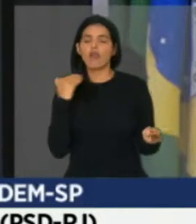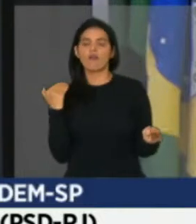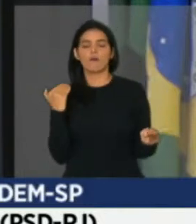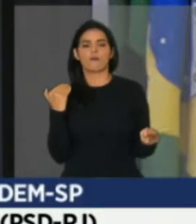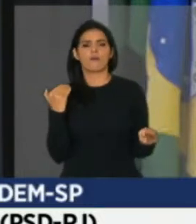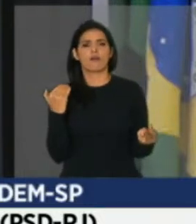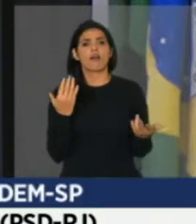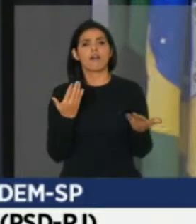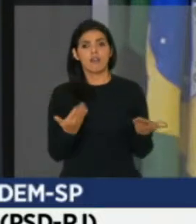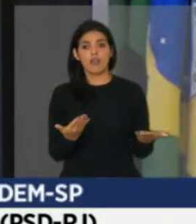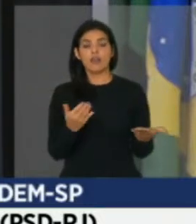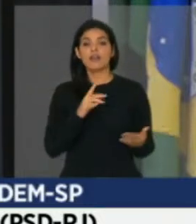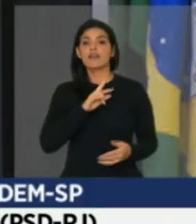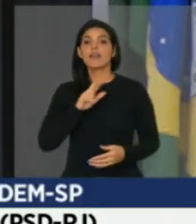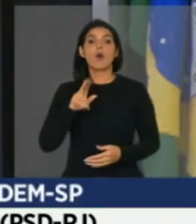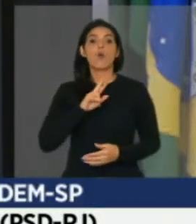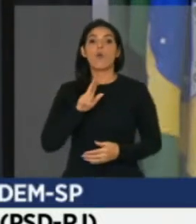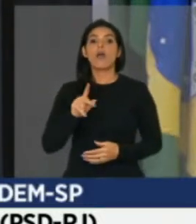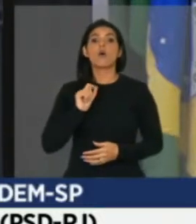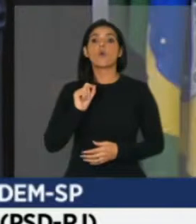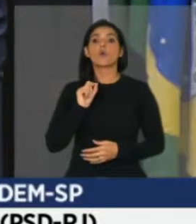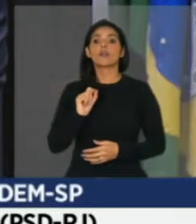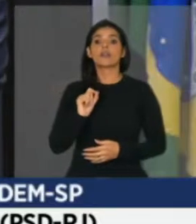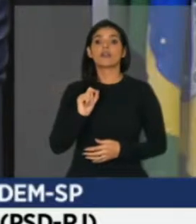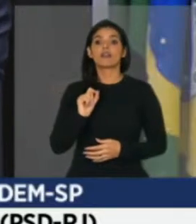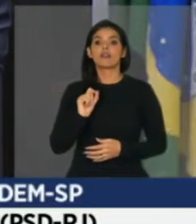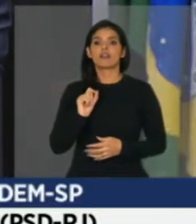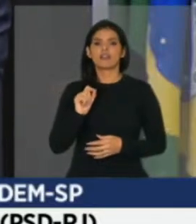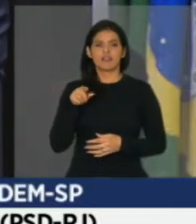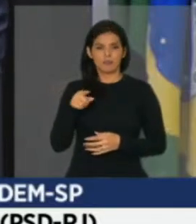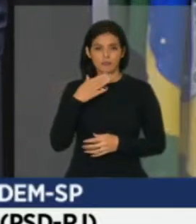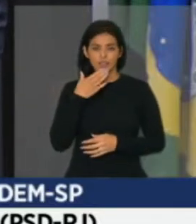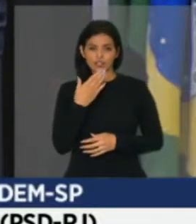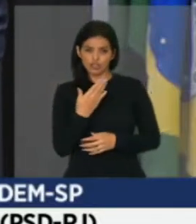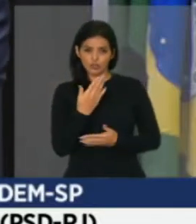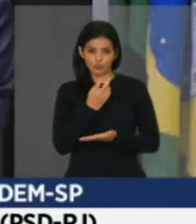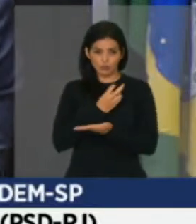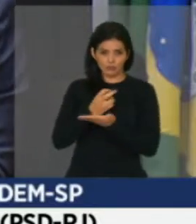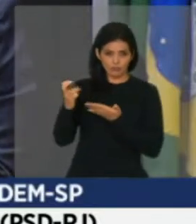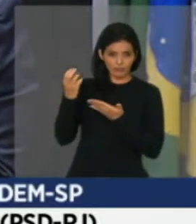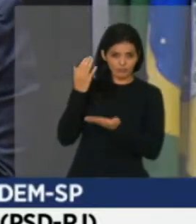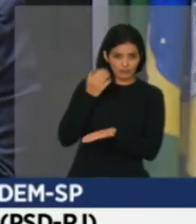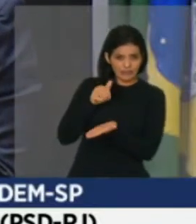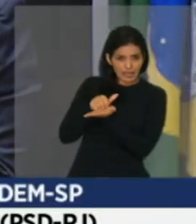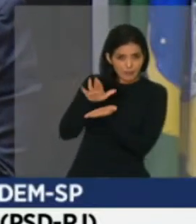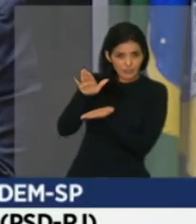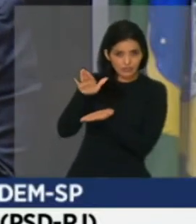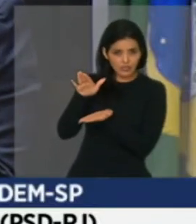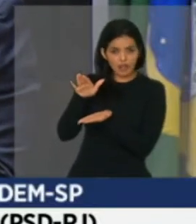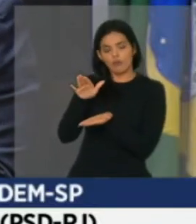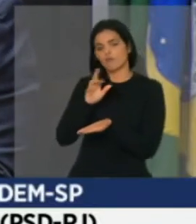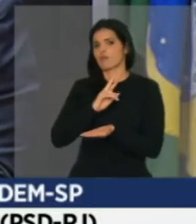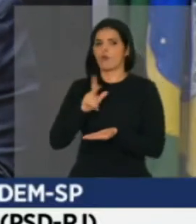que constam do pedido de perda de mandato da deputada Flor de Lis.